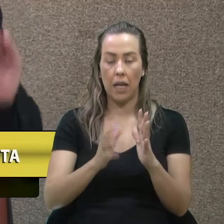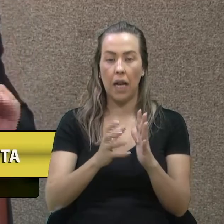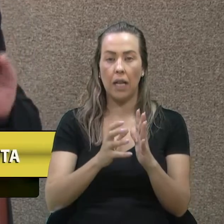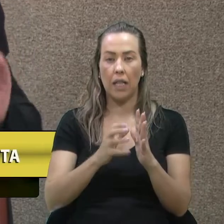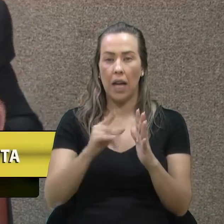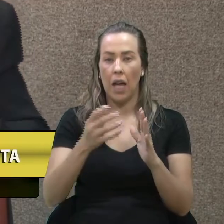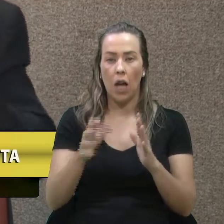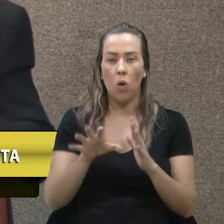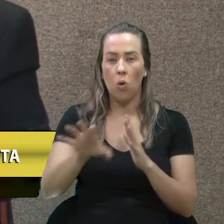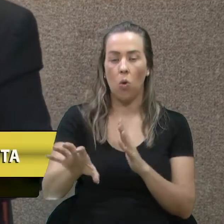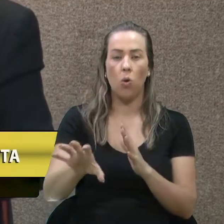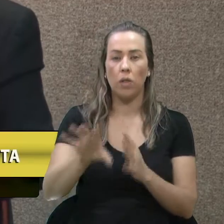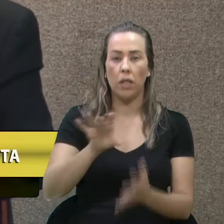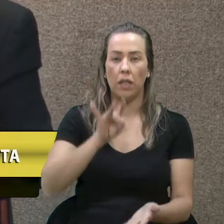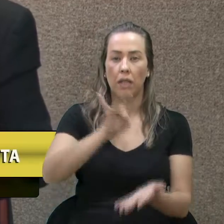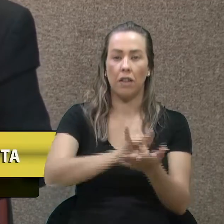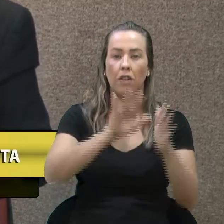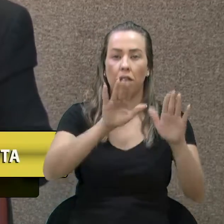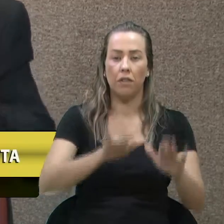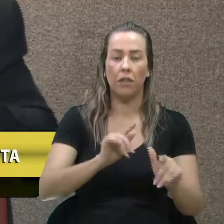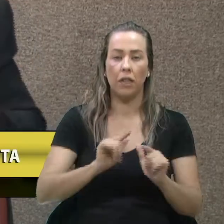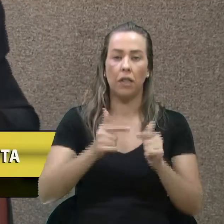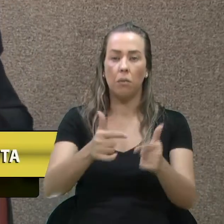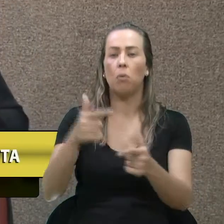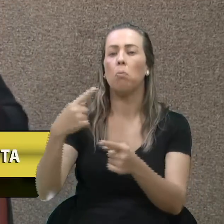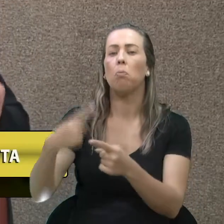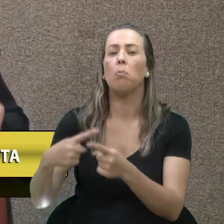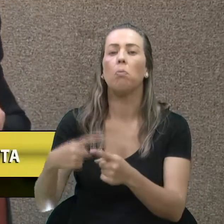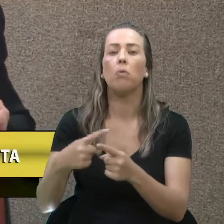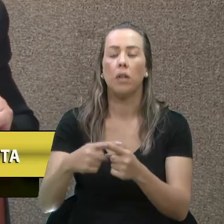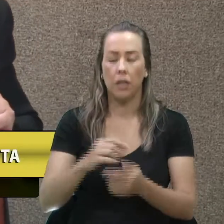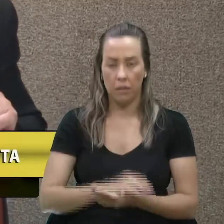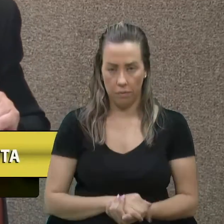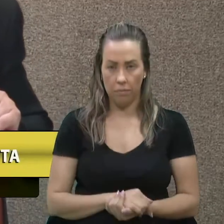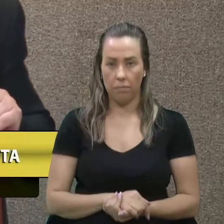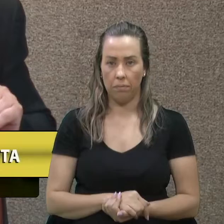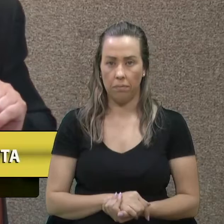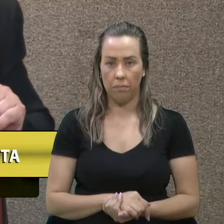extremamente contra a estabilidade de emprego. Por quê? Porque conforme